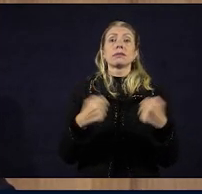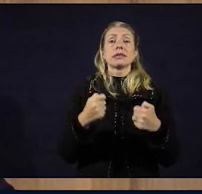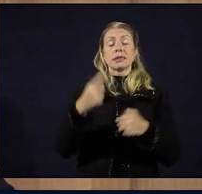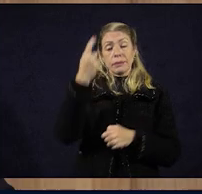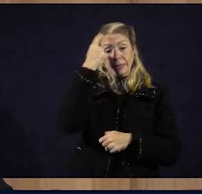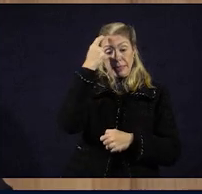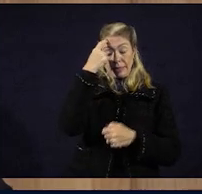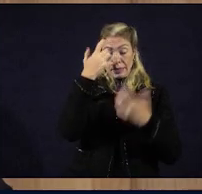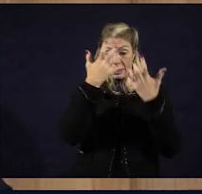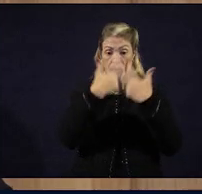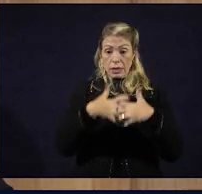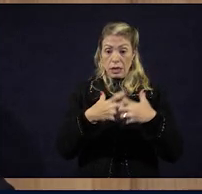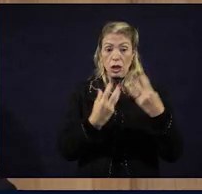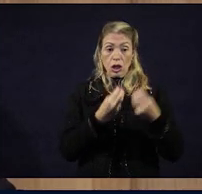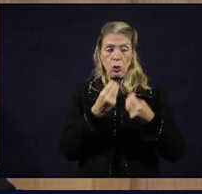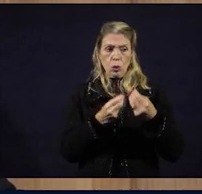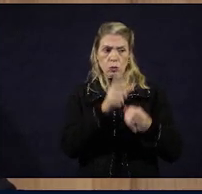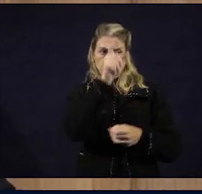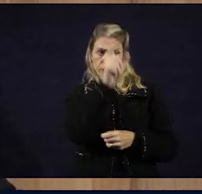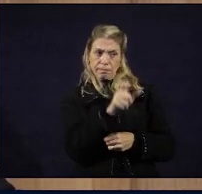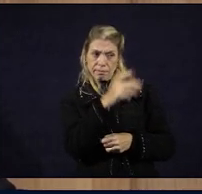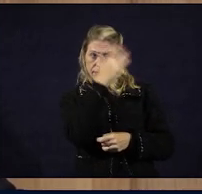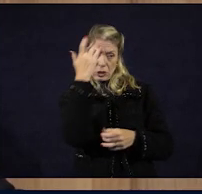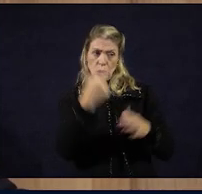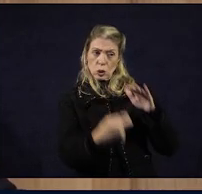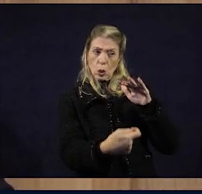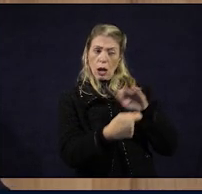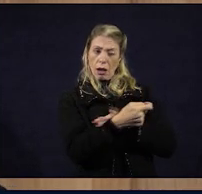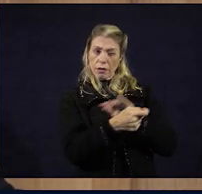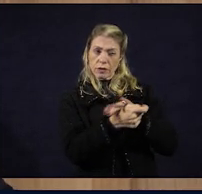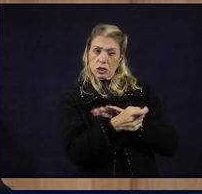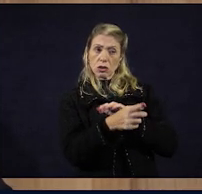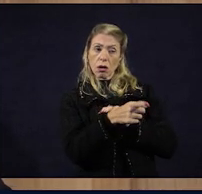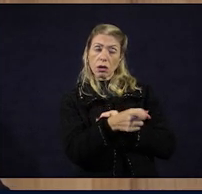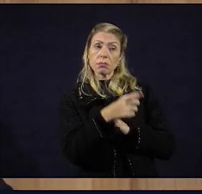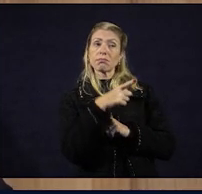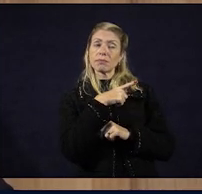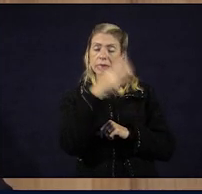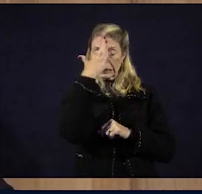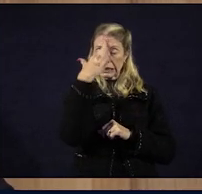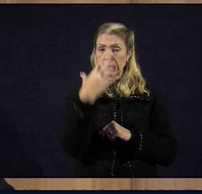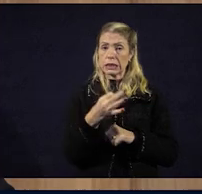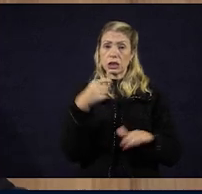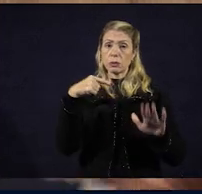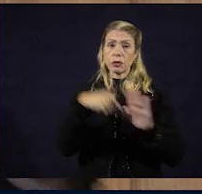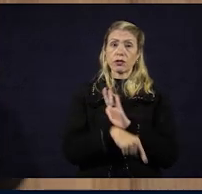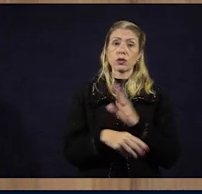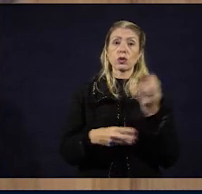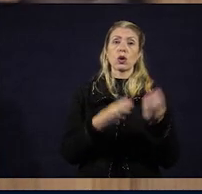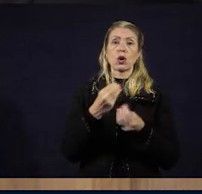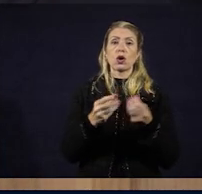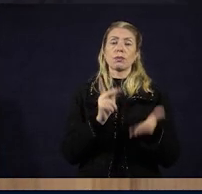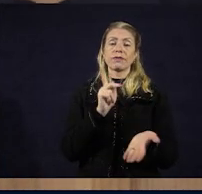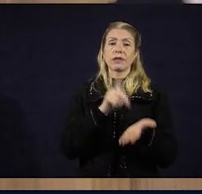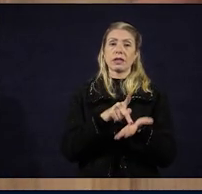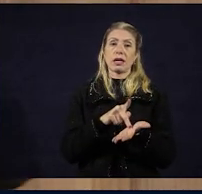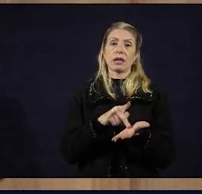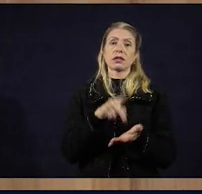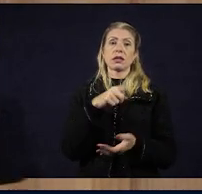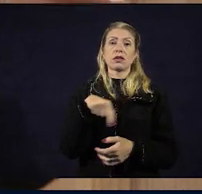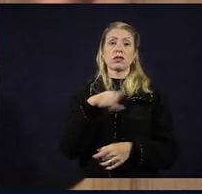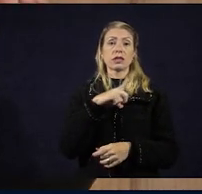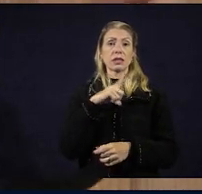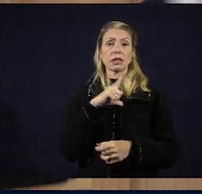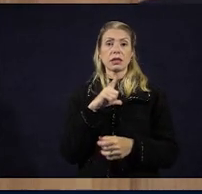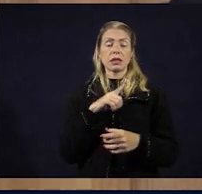educação do investidor para que ele possa entender profundamente que de fato você tem um ambiente